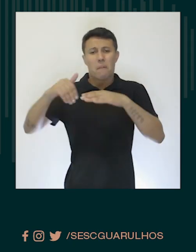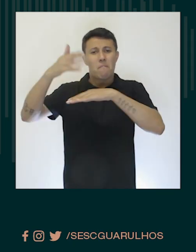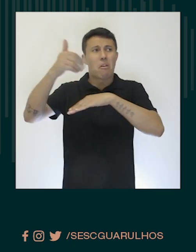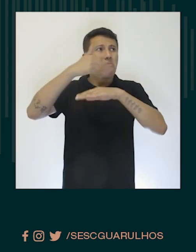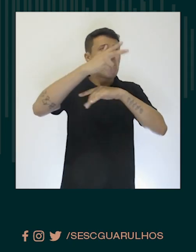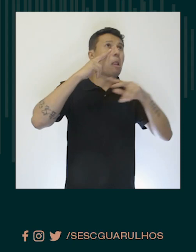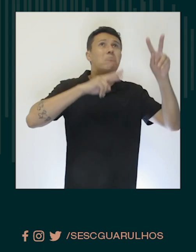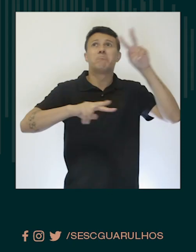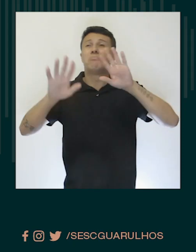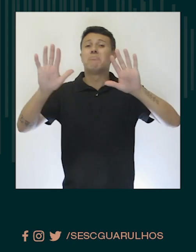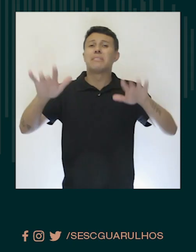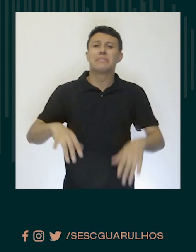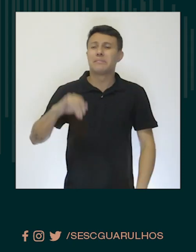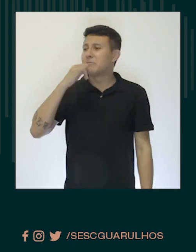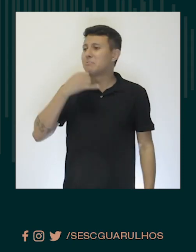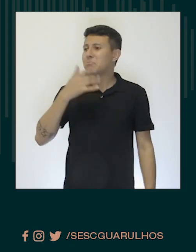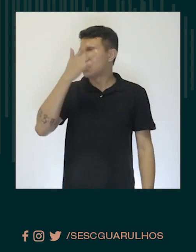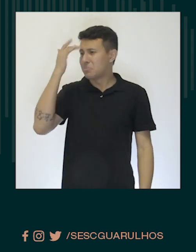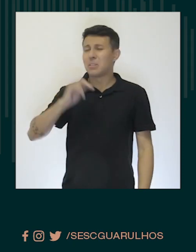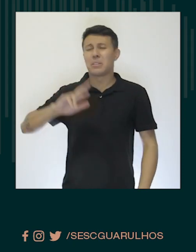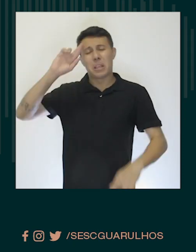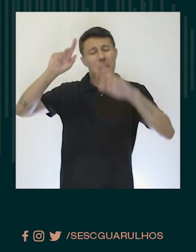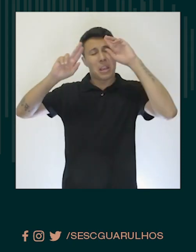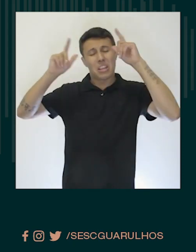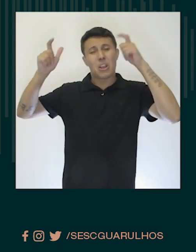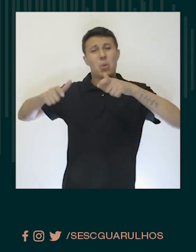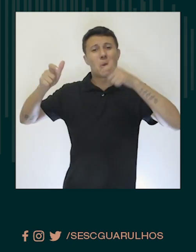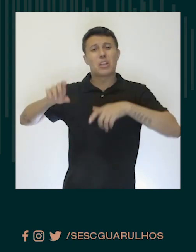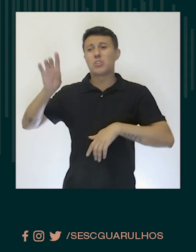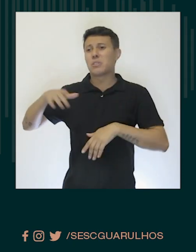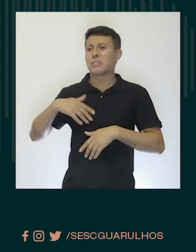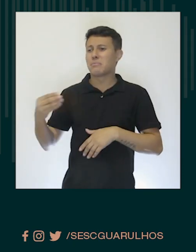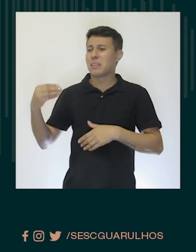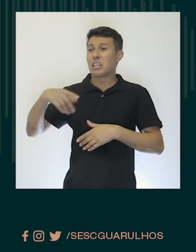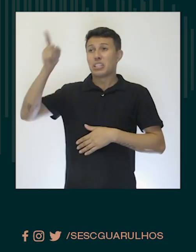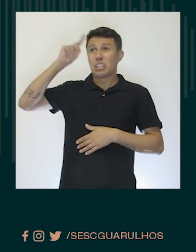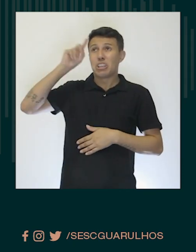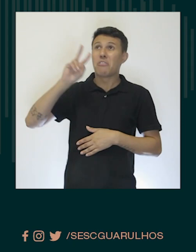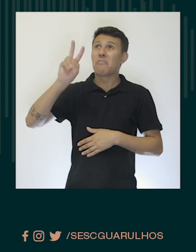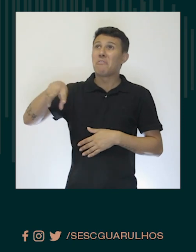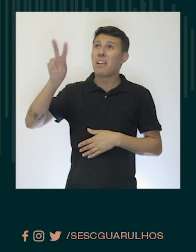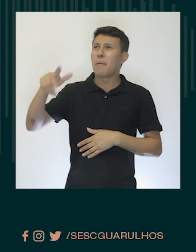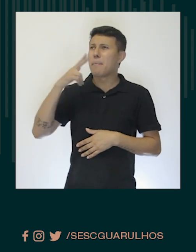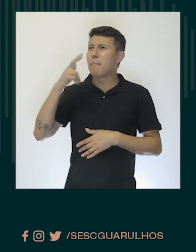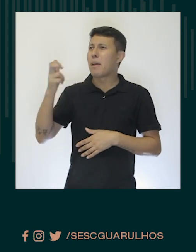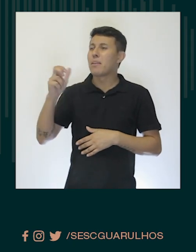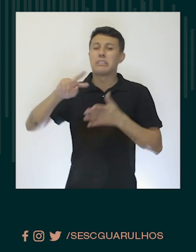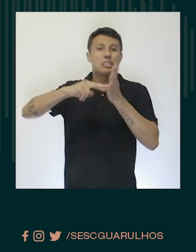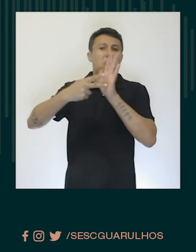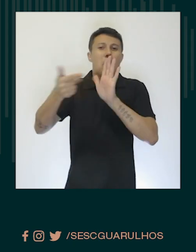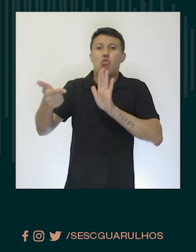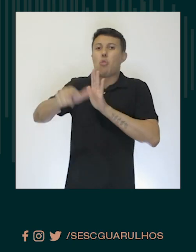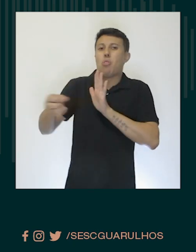de repente, reduzir o seu espaço criativo a um local das mesmas coisas que você vê todo dia e ter que se ressignificar, né?